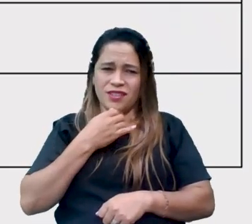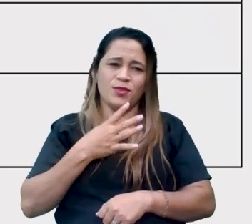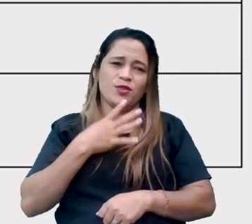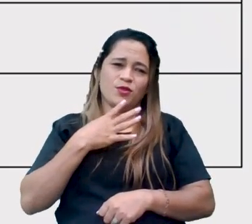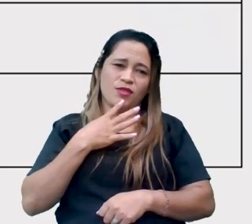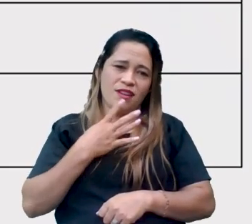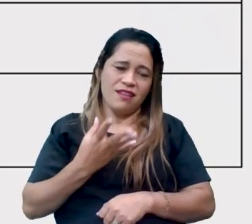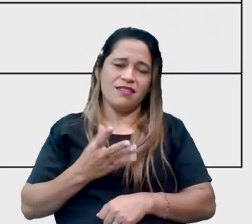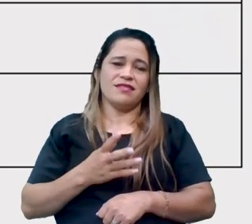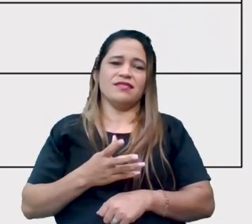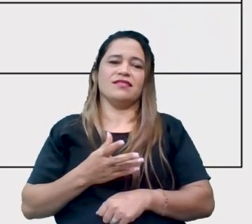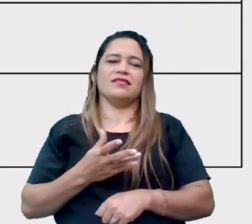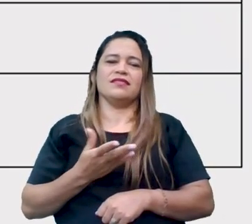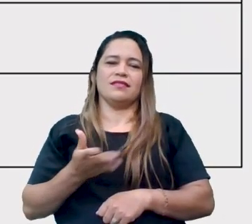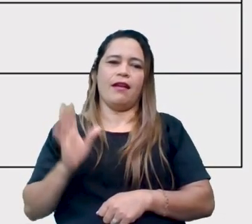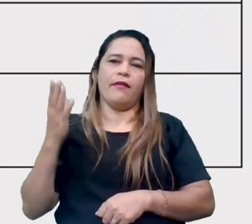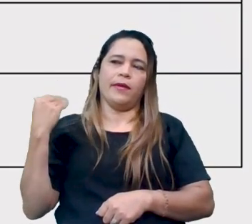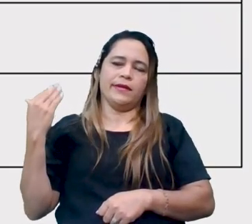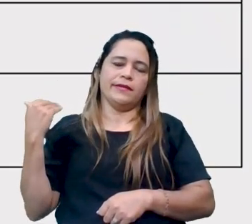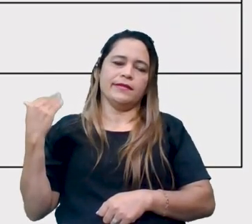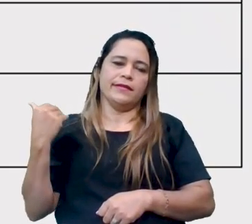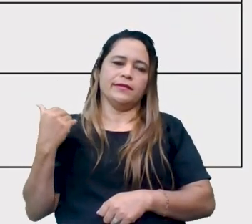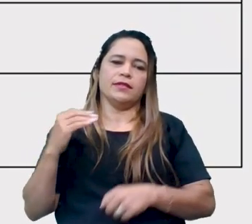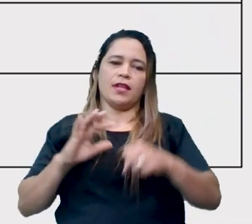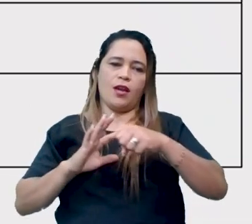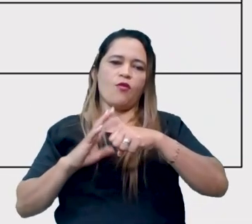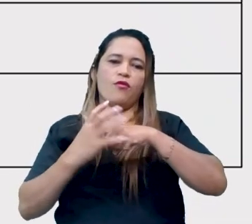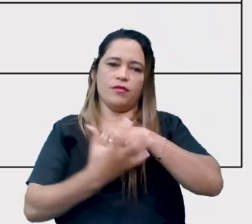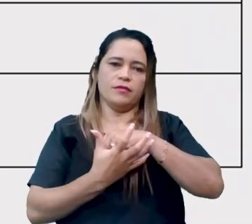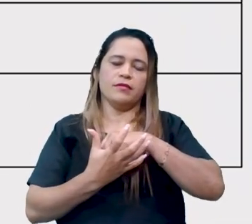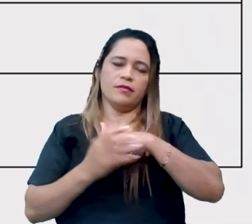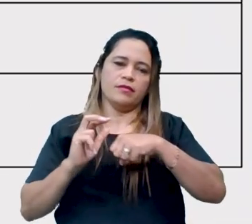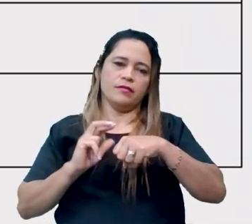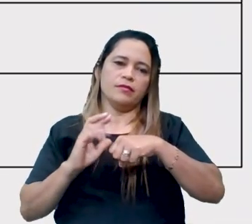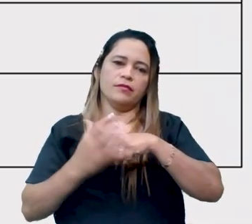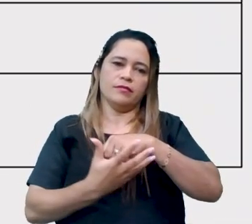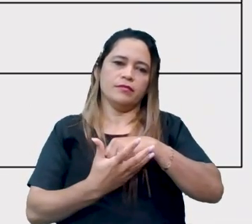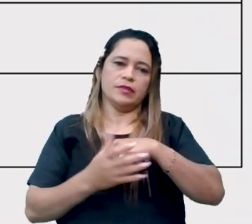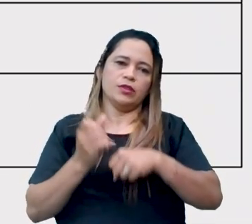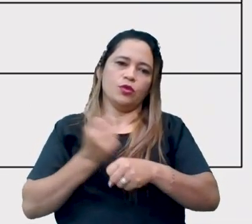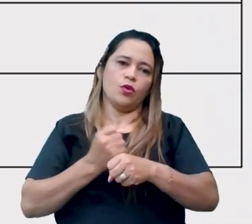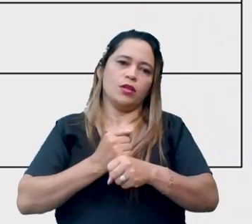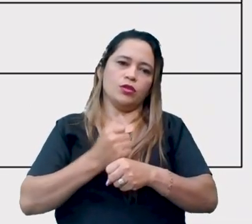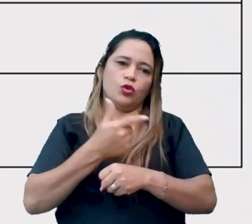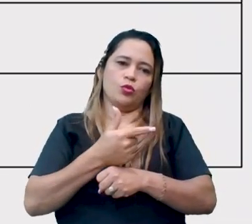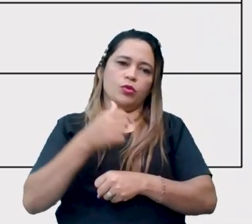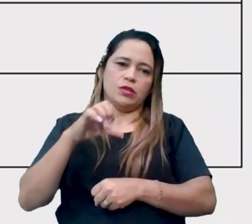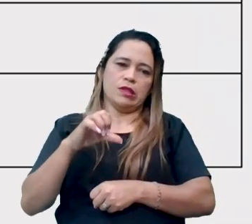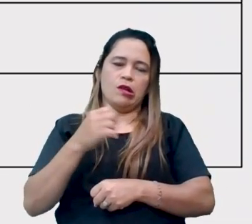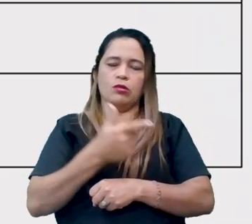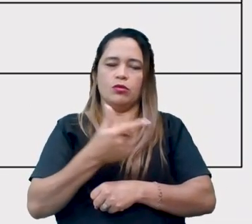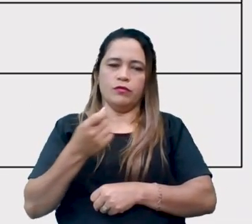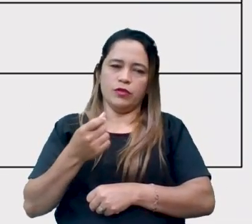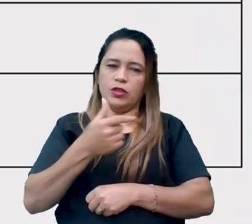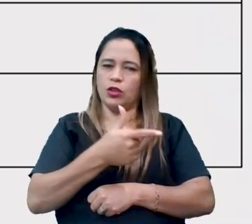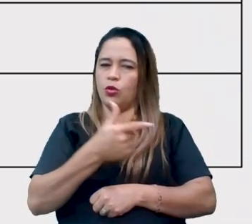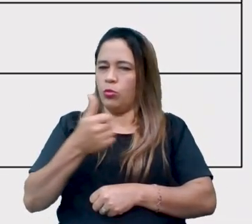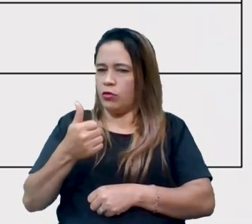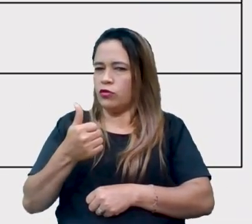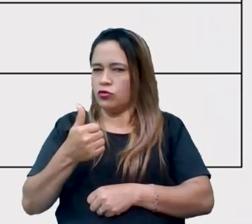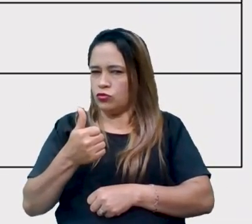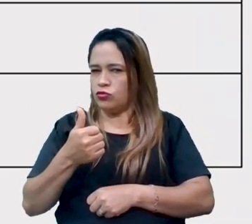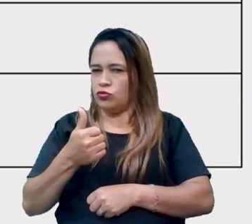muito, né? A gente viveu muito o surto aí da Covid-19, vivemos aí no ano de 2019, 2020 até 2021